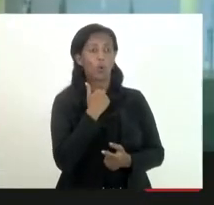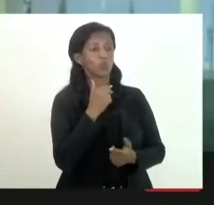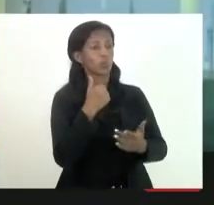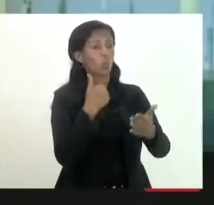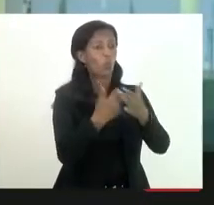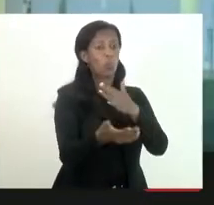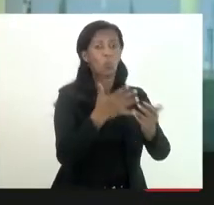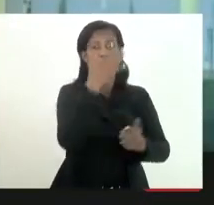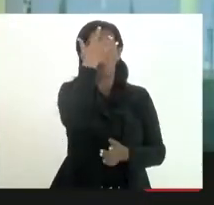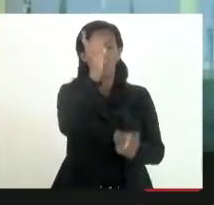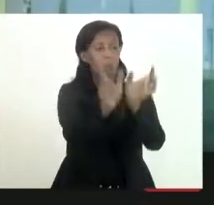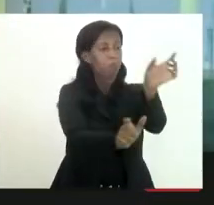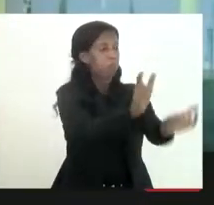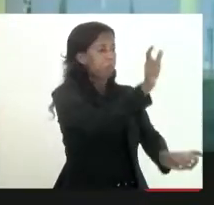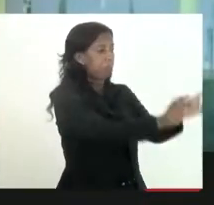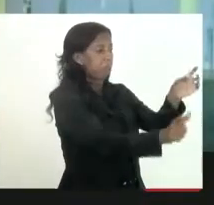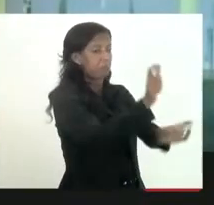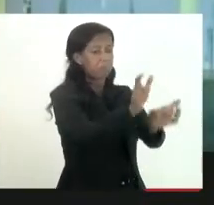que seja